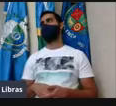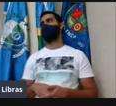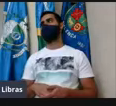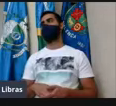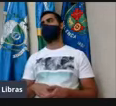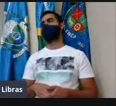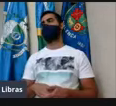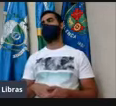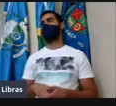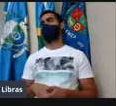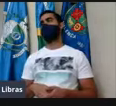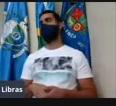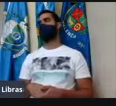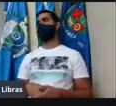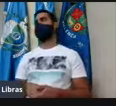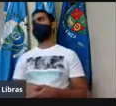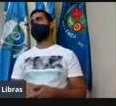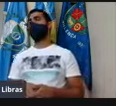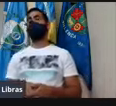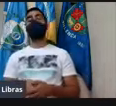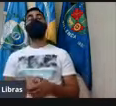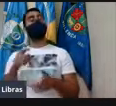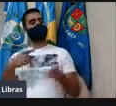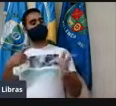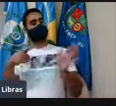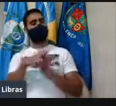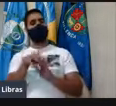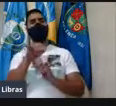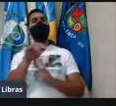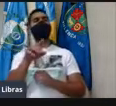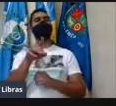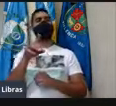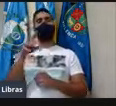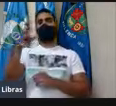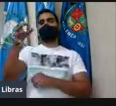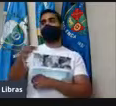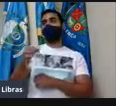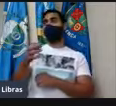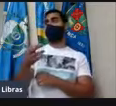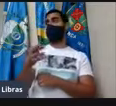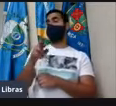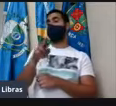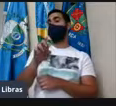É justamente sobre isso que eu questionei, Celcinho, se realmente está em dia os repasses, porque